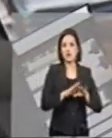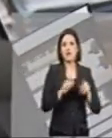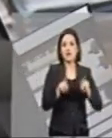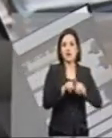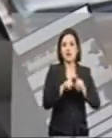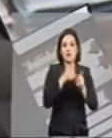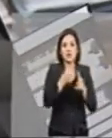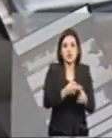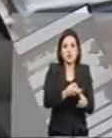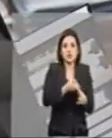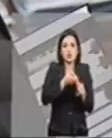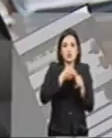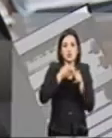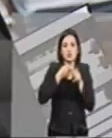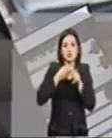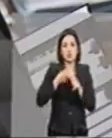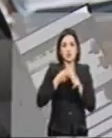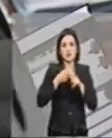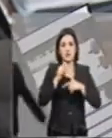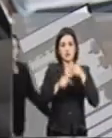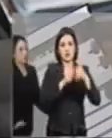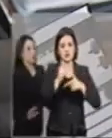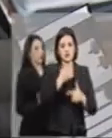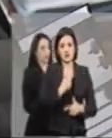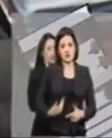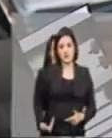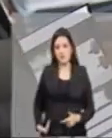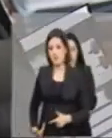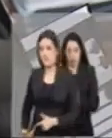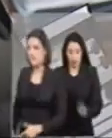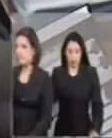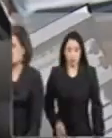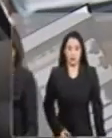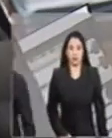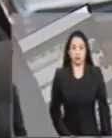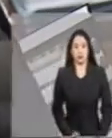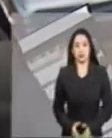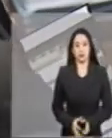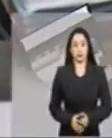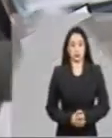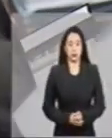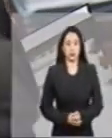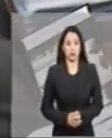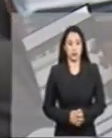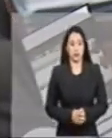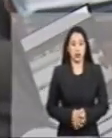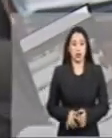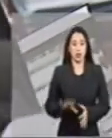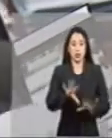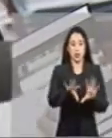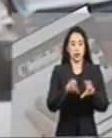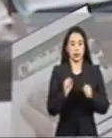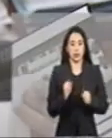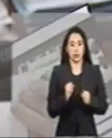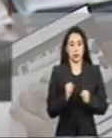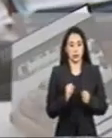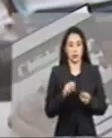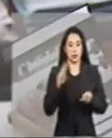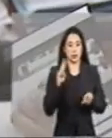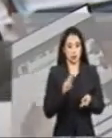de função pública e ordem de busca e apreensão a